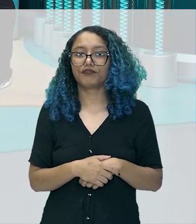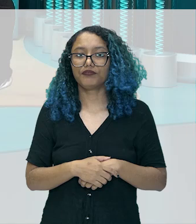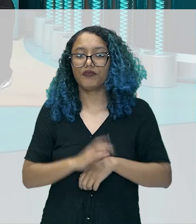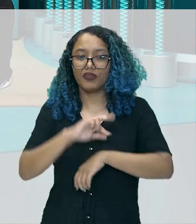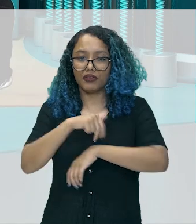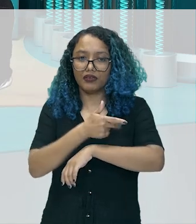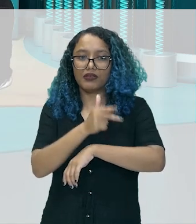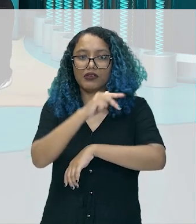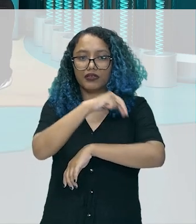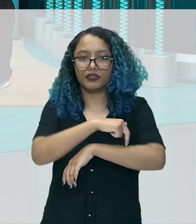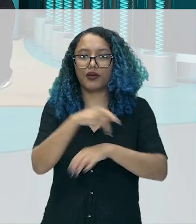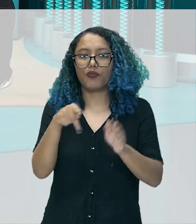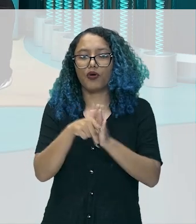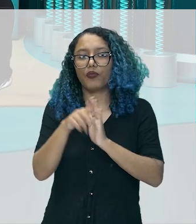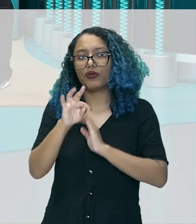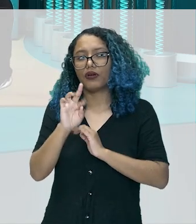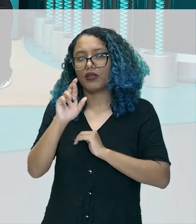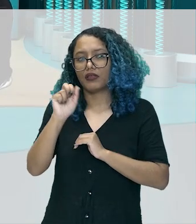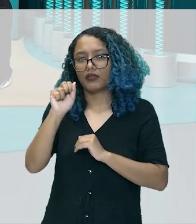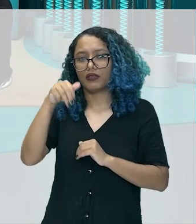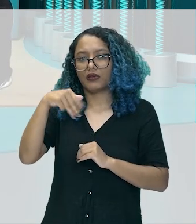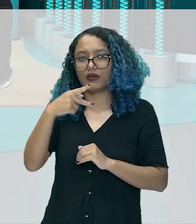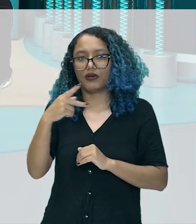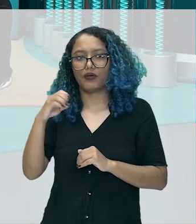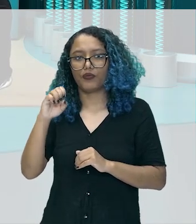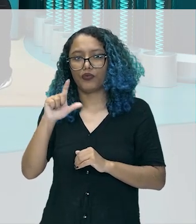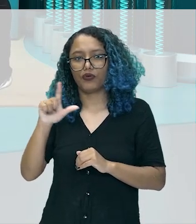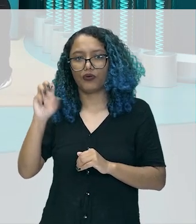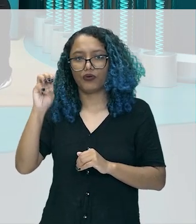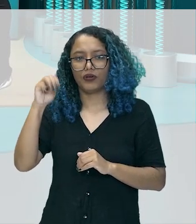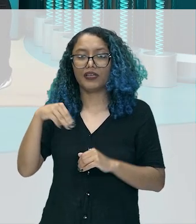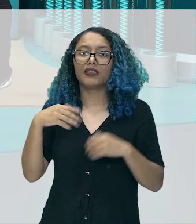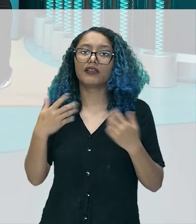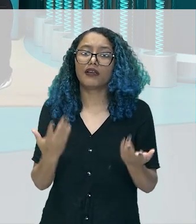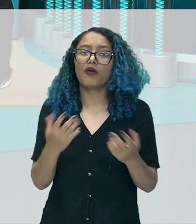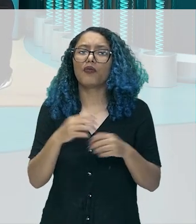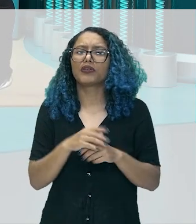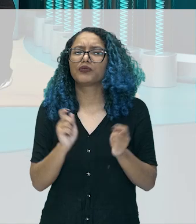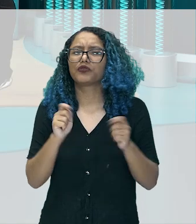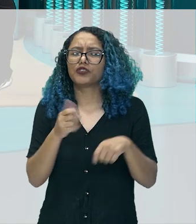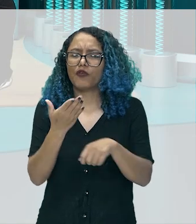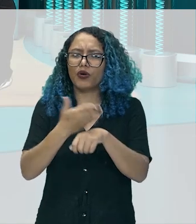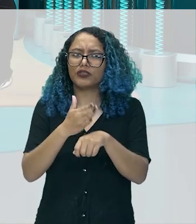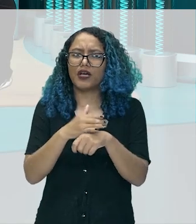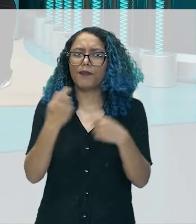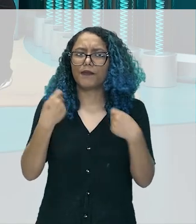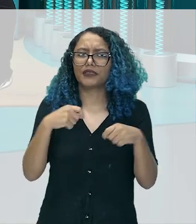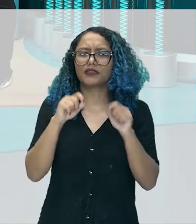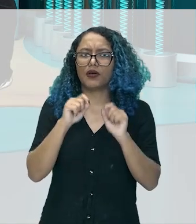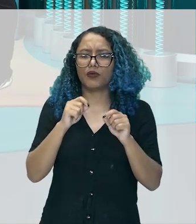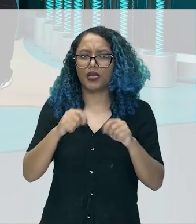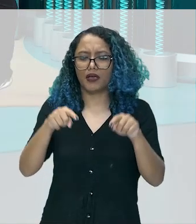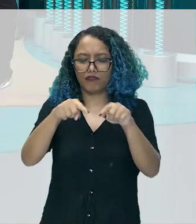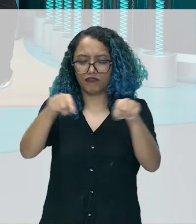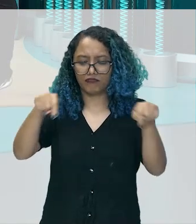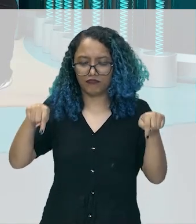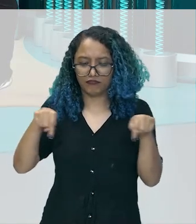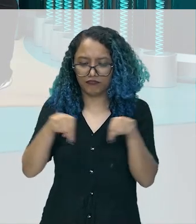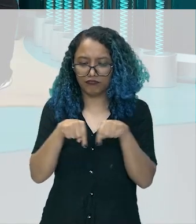às meninas, tá? É específico das meninas, as provas são femininas, e aí a gente tem um uso